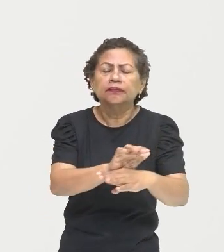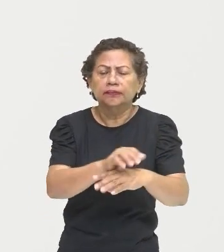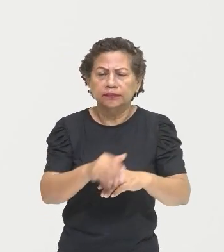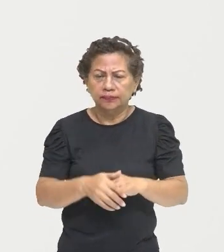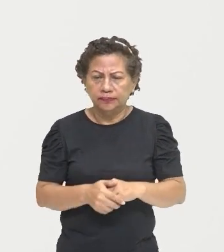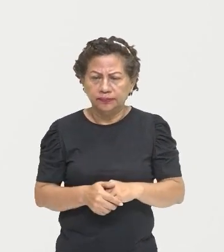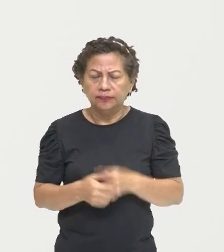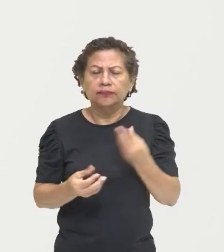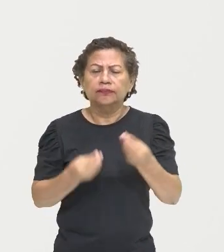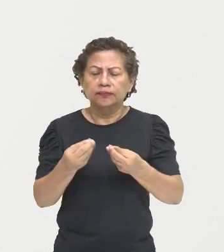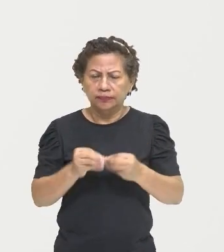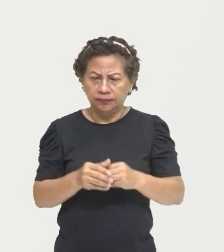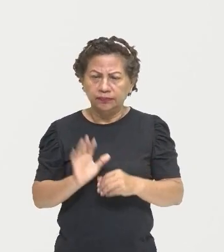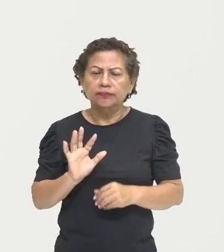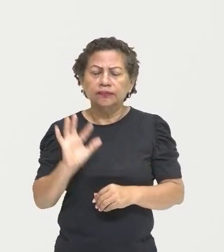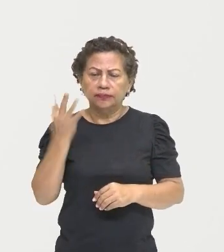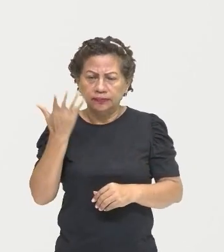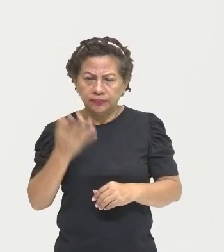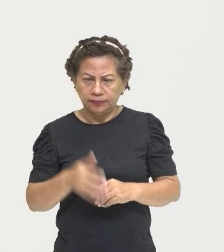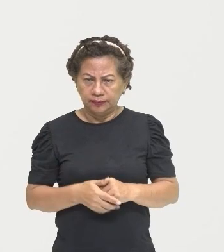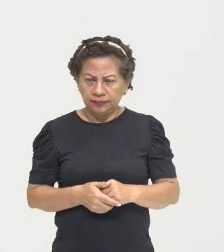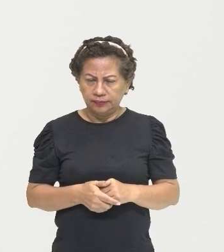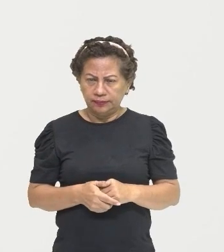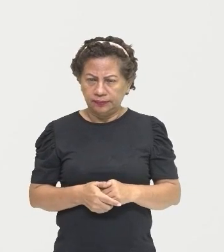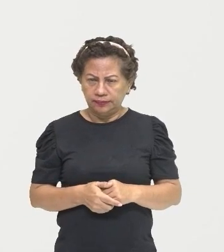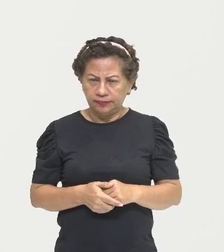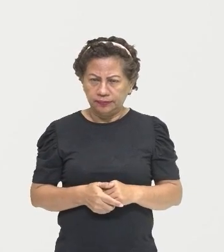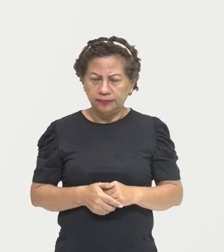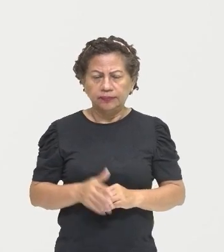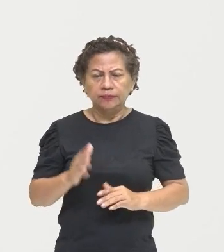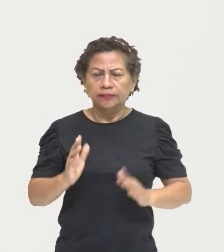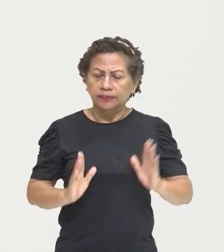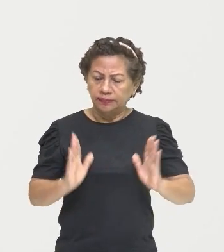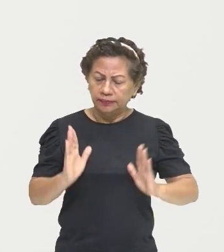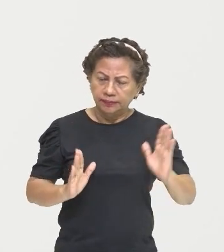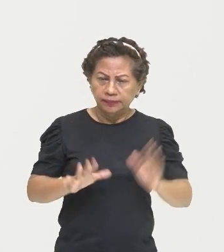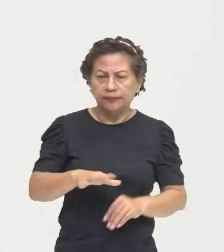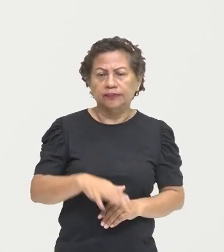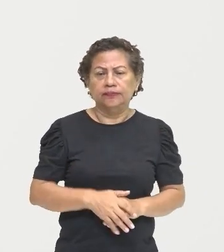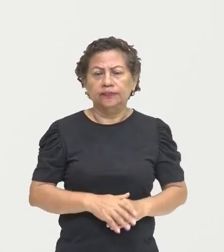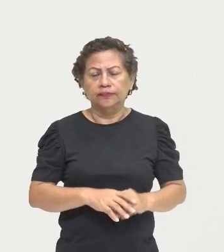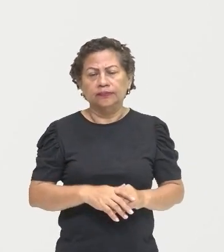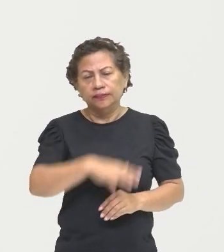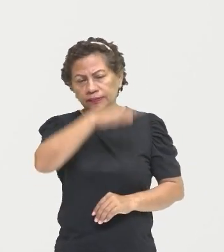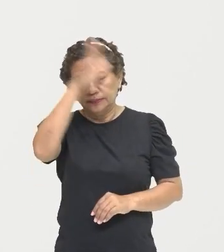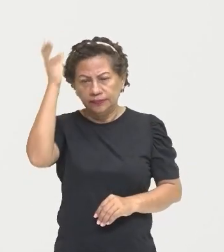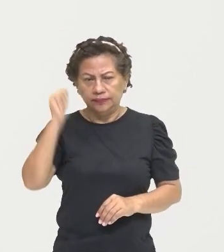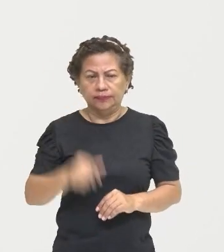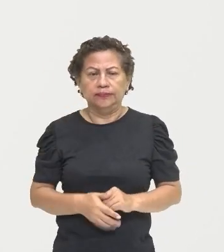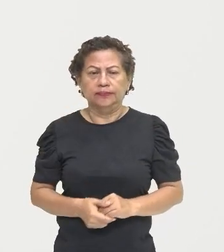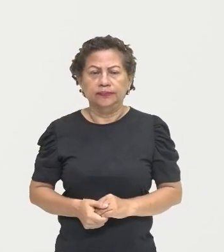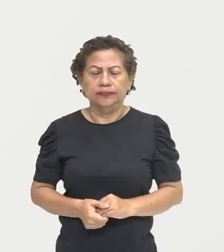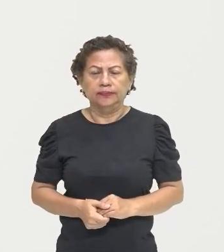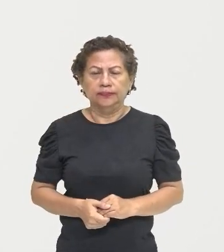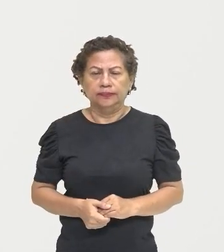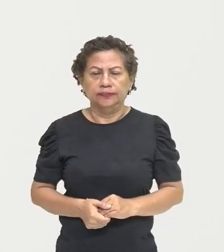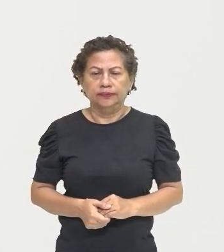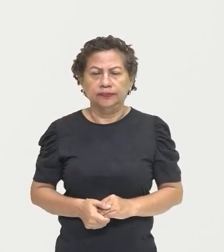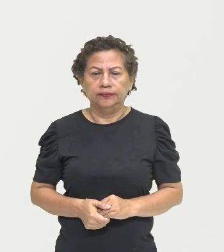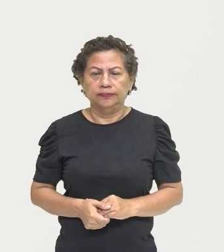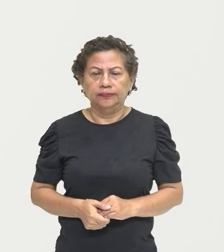ocupação e de modernização da atividade produtiva na Amazônia? Olha, a gente tem aqui